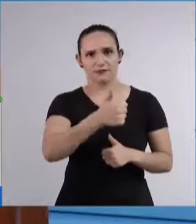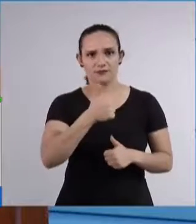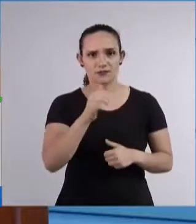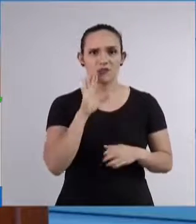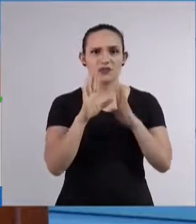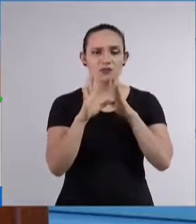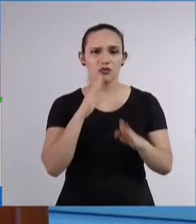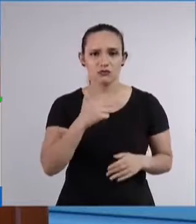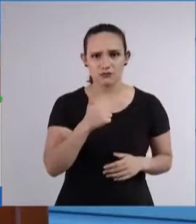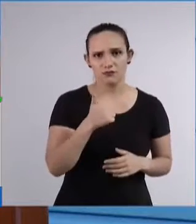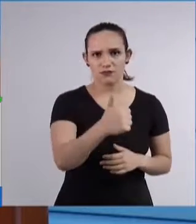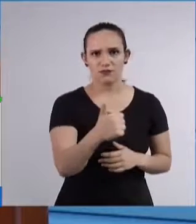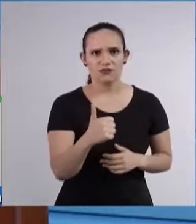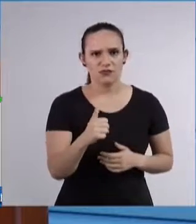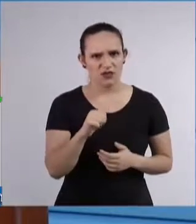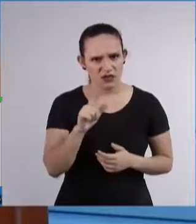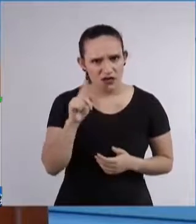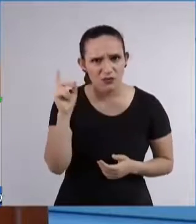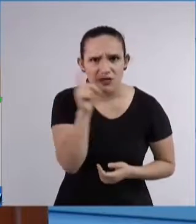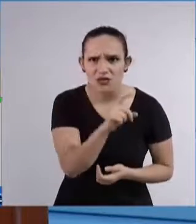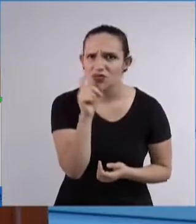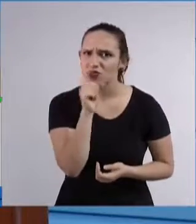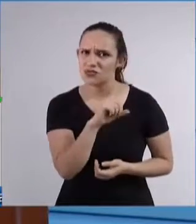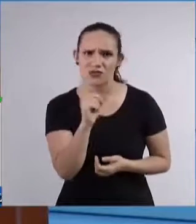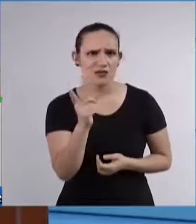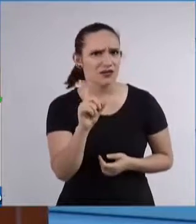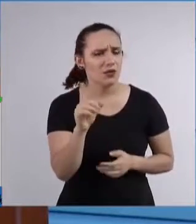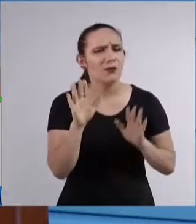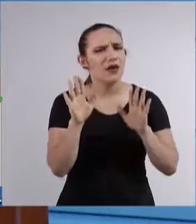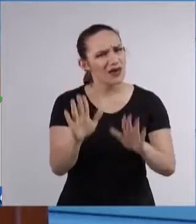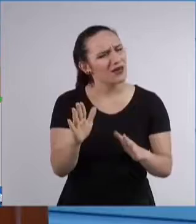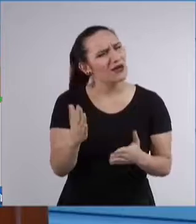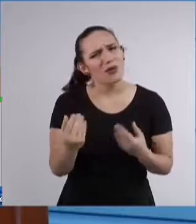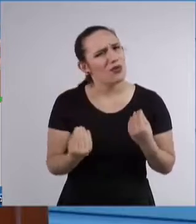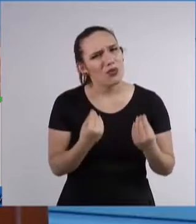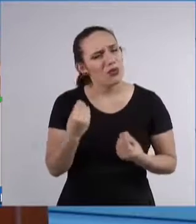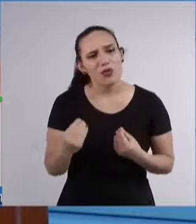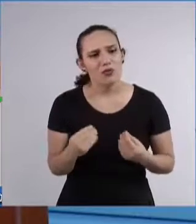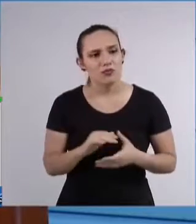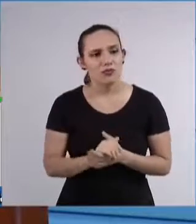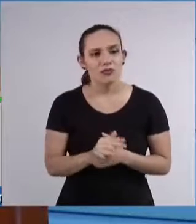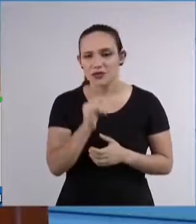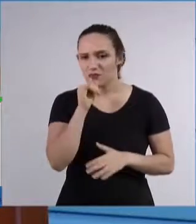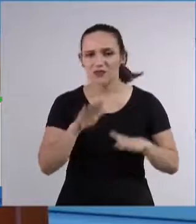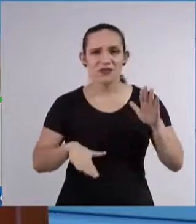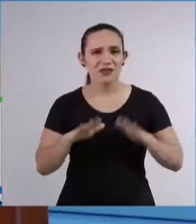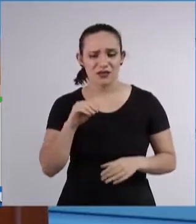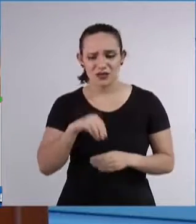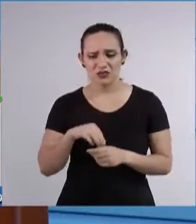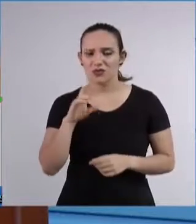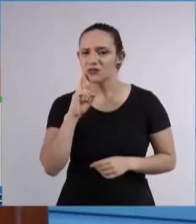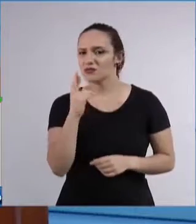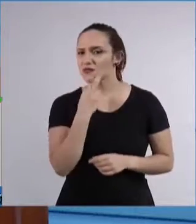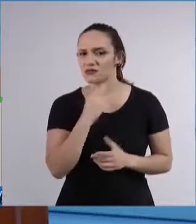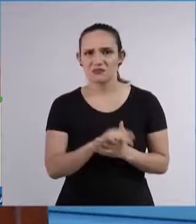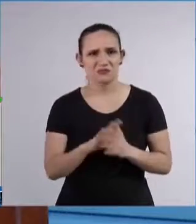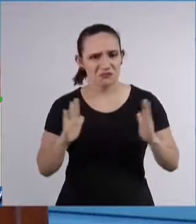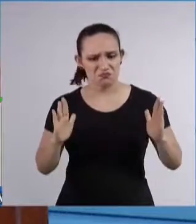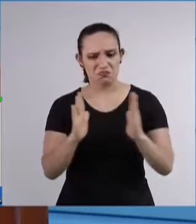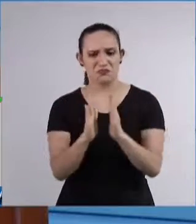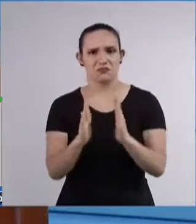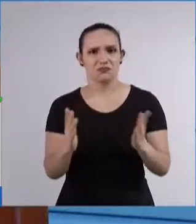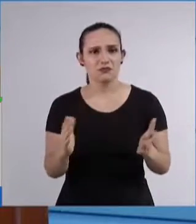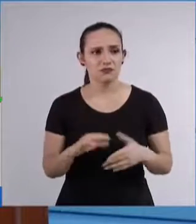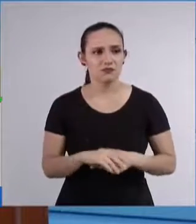de situação e que pessoas ainda fazem um questionamento com você, às vezes em restaurante, nesse padrão, nesse